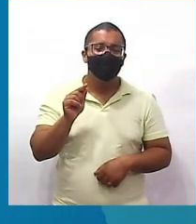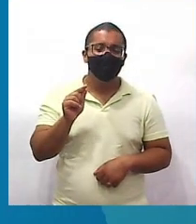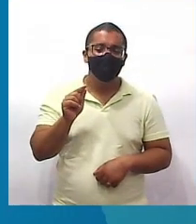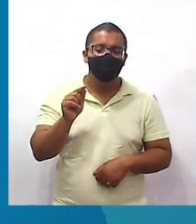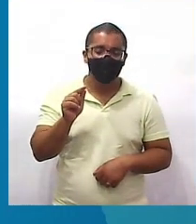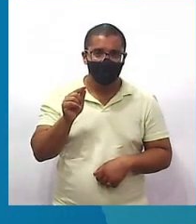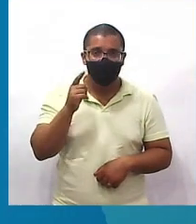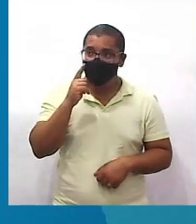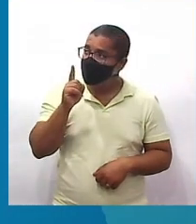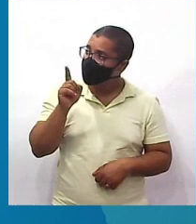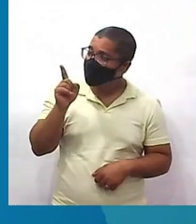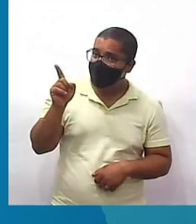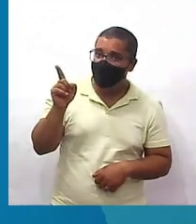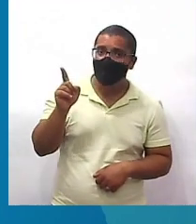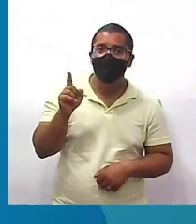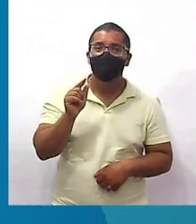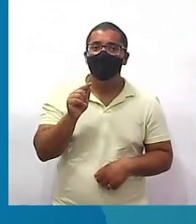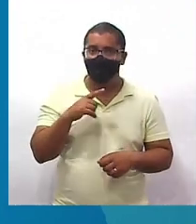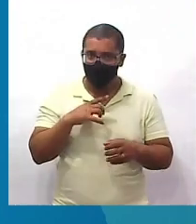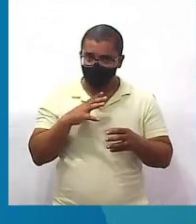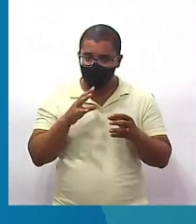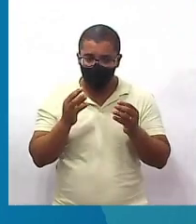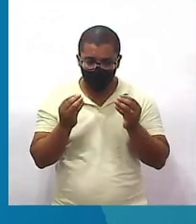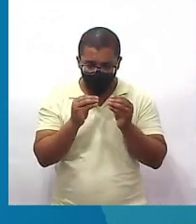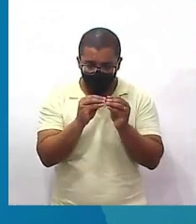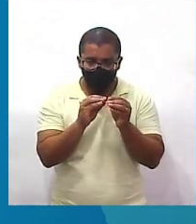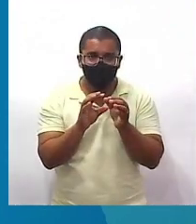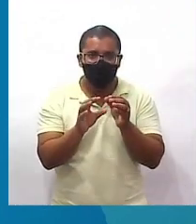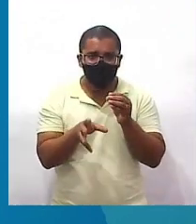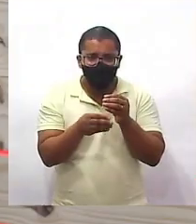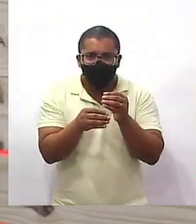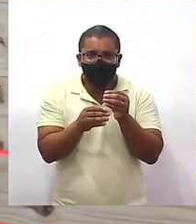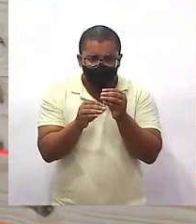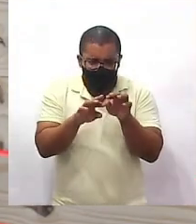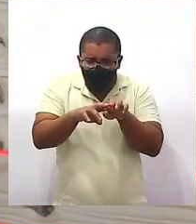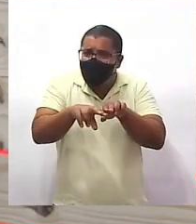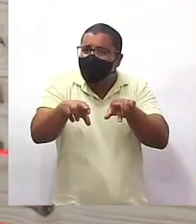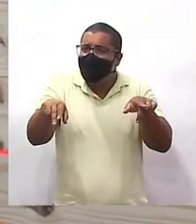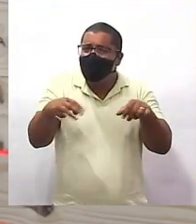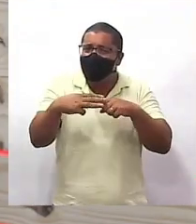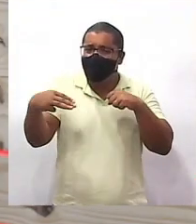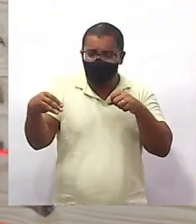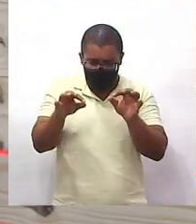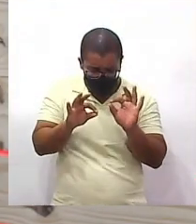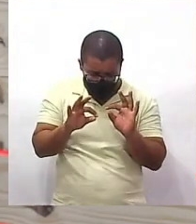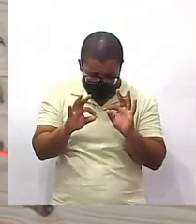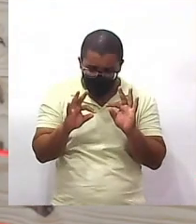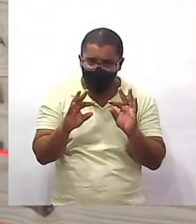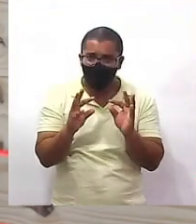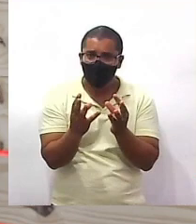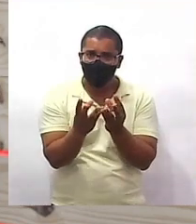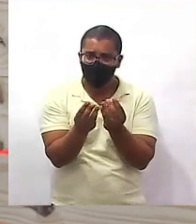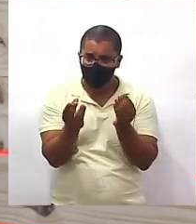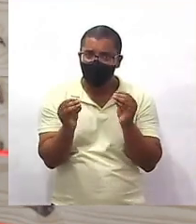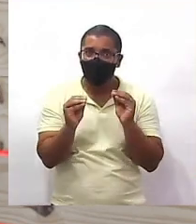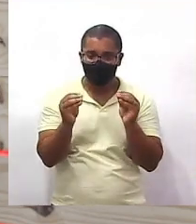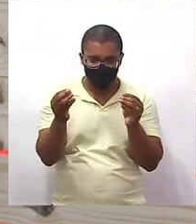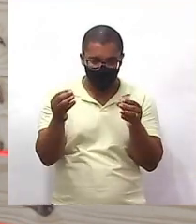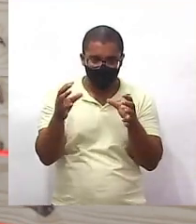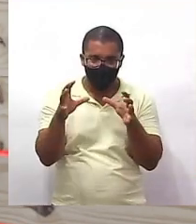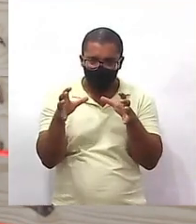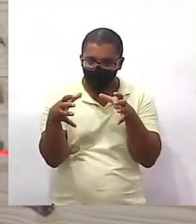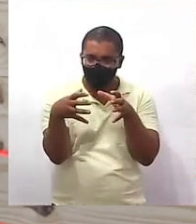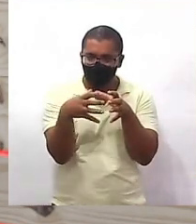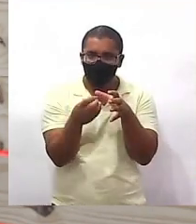de uma rocha que é composta. Aqui eu tenho vários minerais que estão aqui compondo